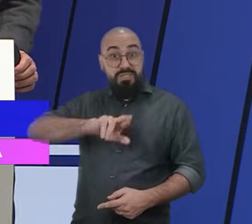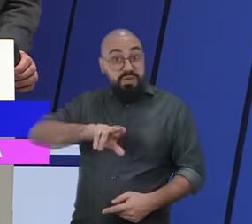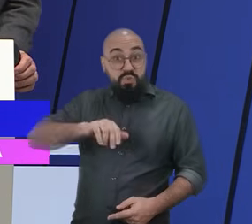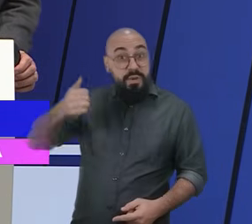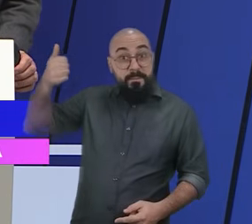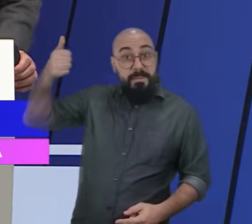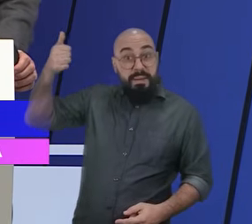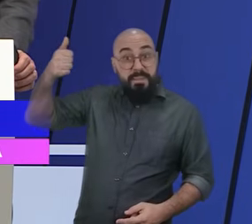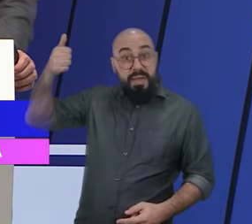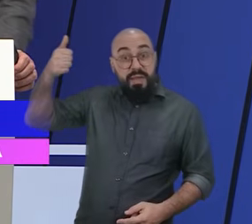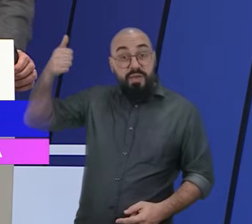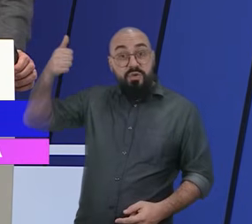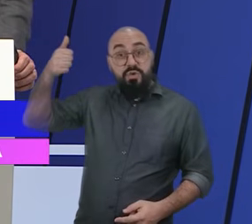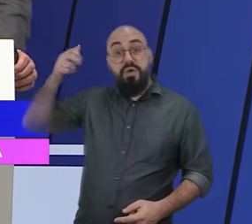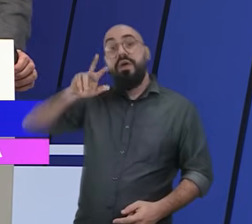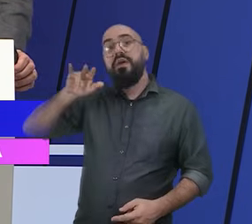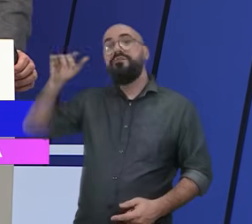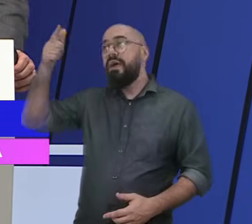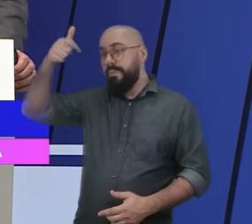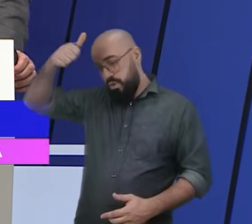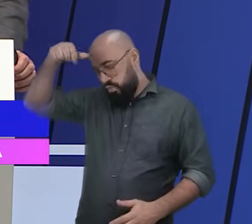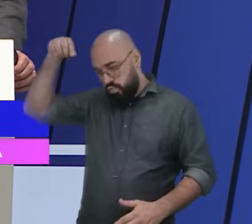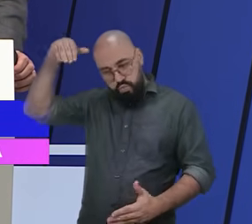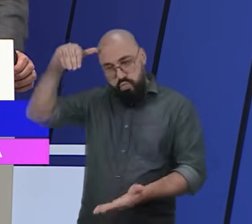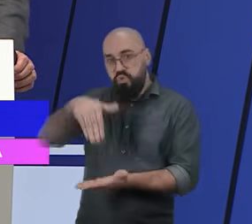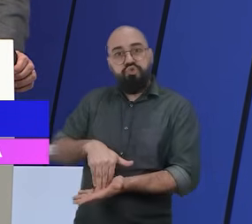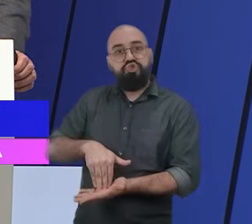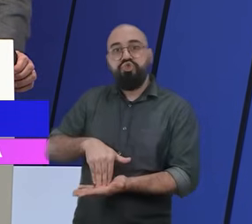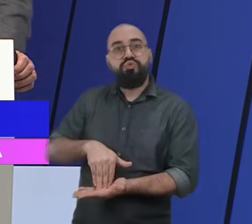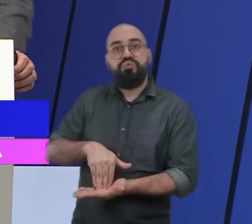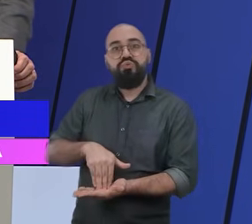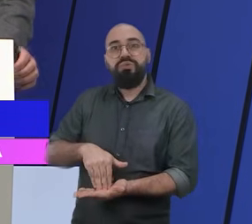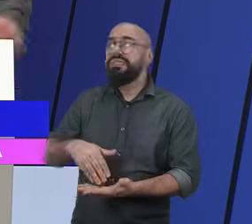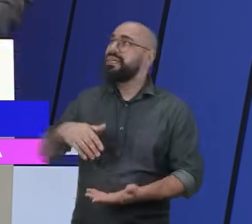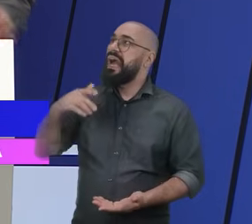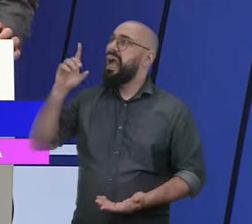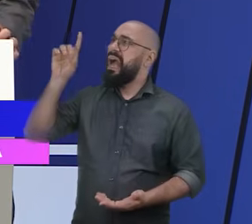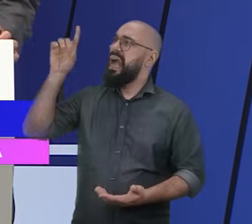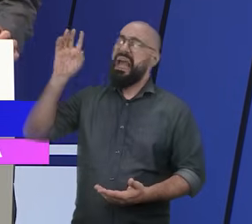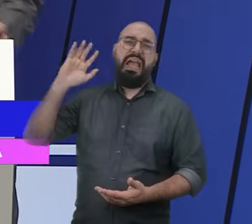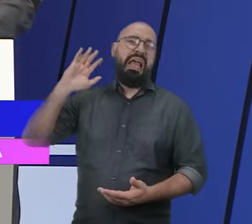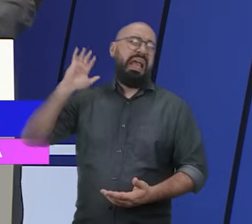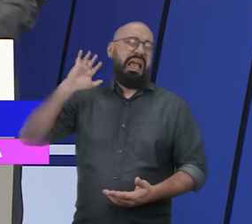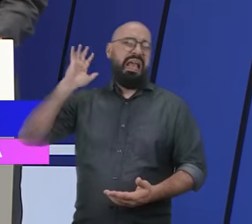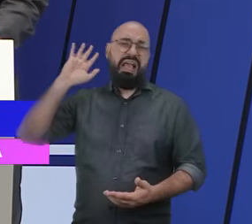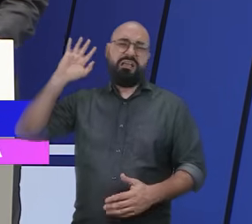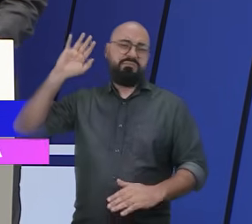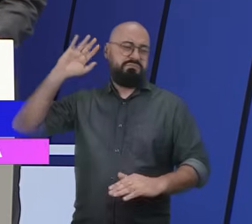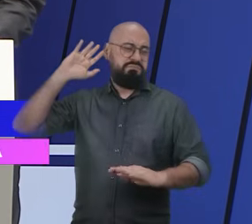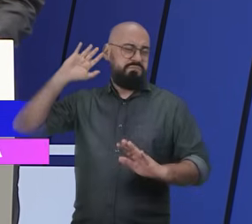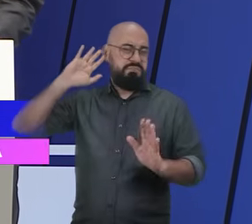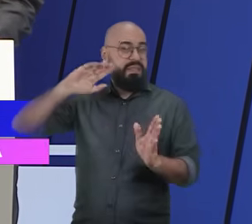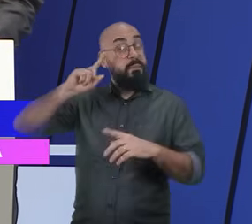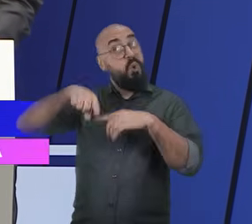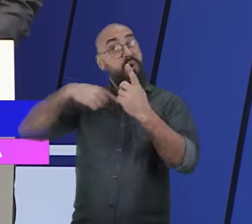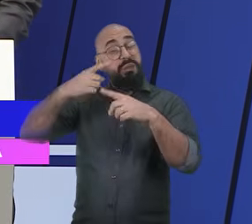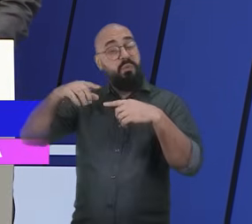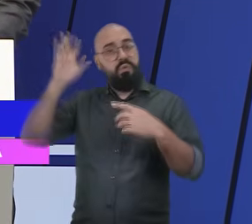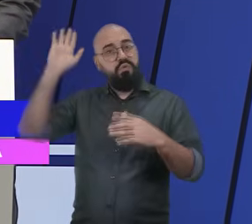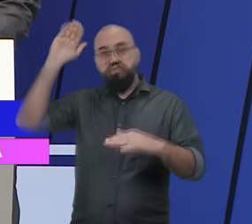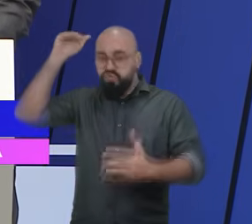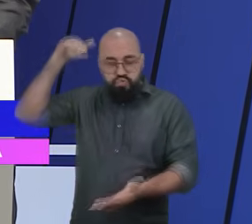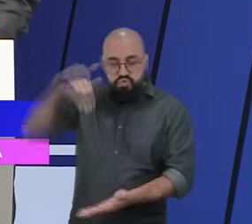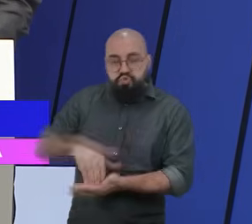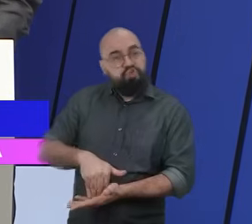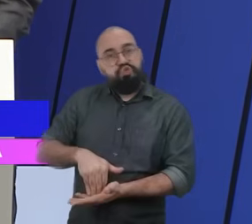primeiro lugar, ele vai para o último lugar. Não tem jeito, não tem como. Se